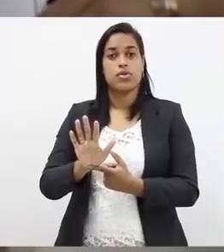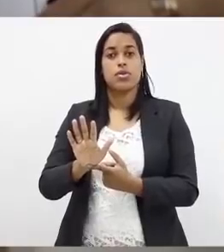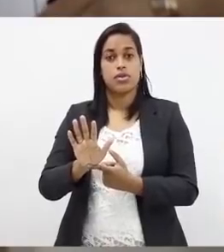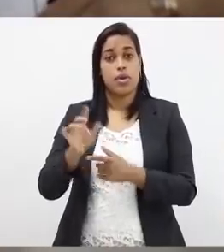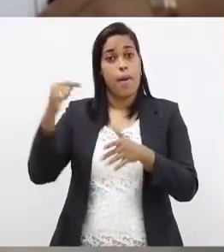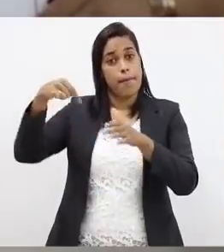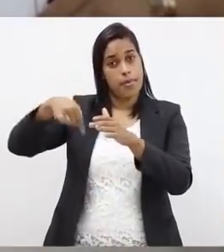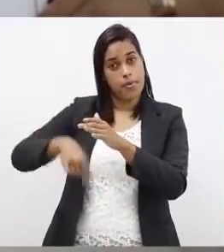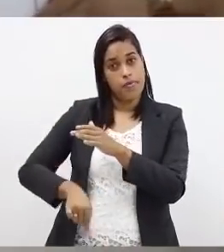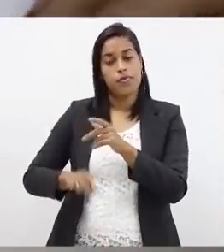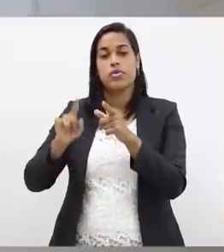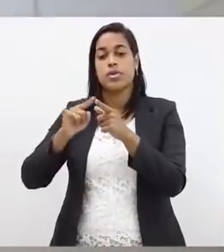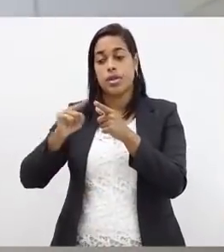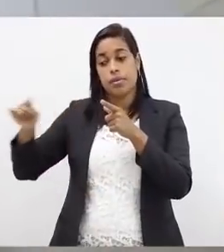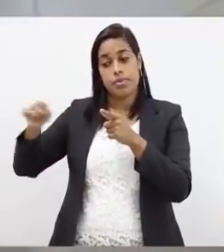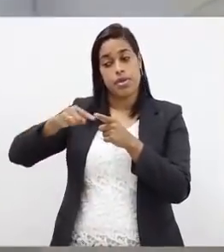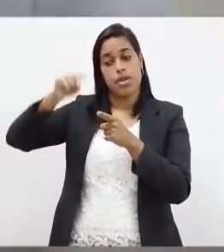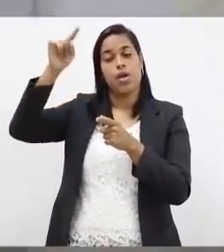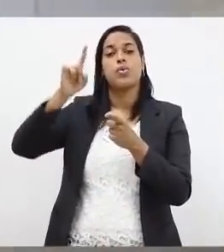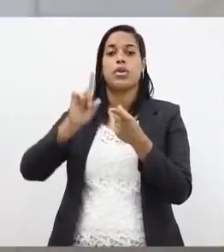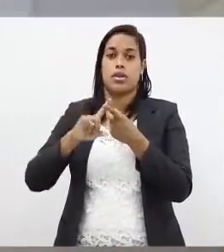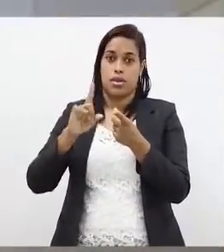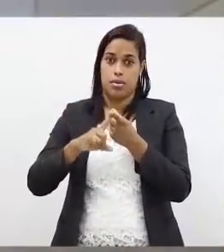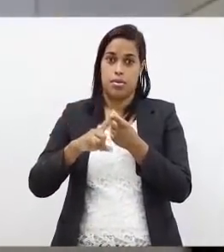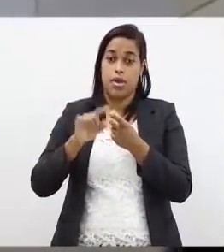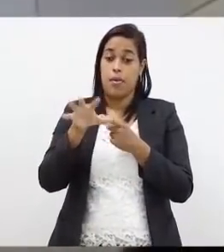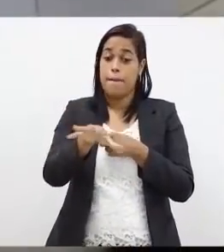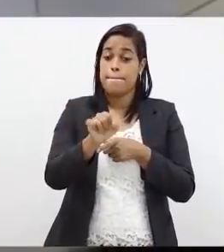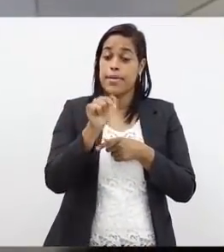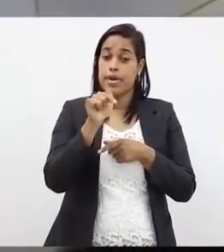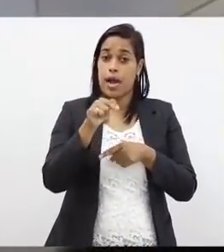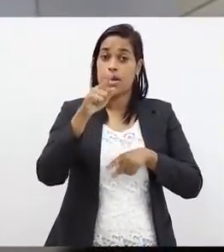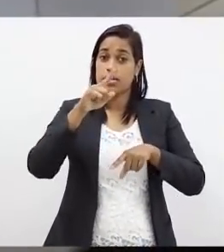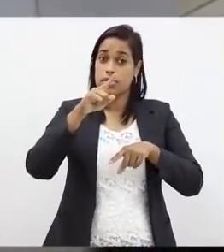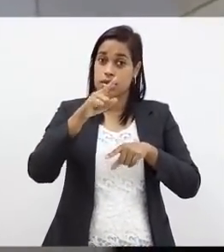eixo da profundidade. Eu vou pegar essa medida,